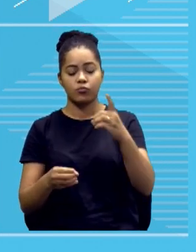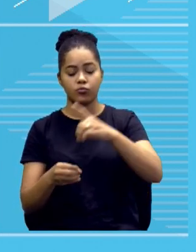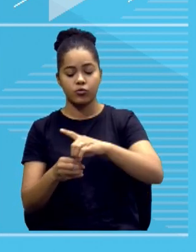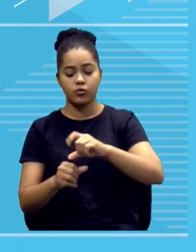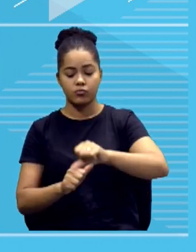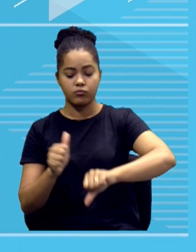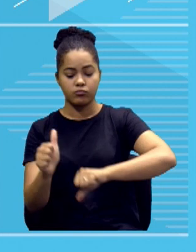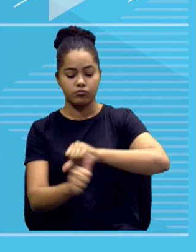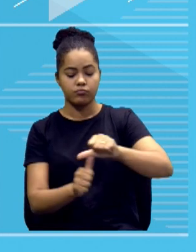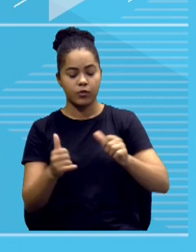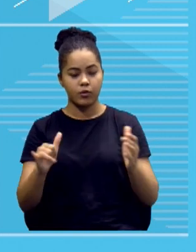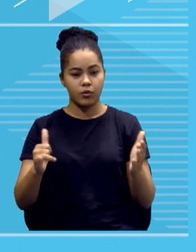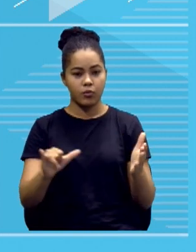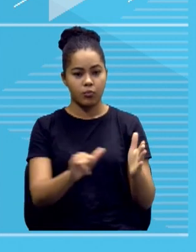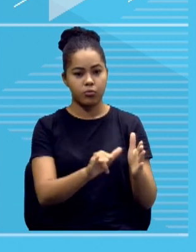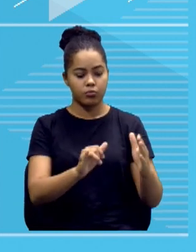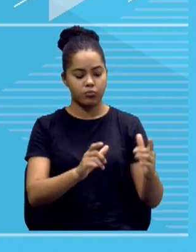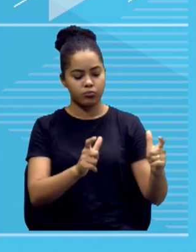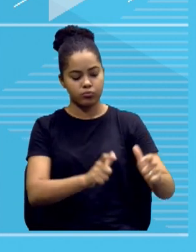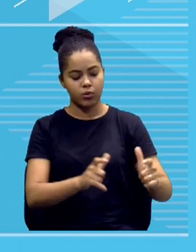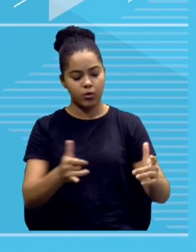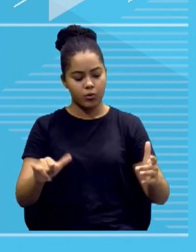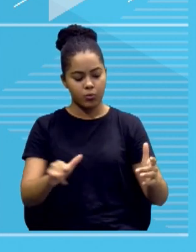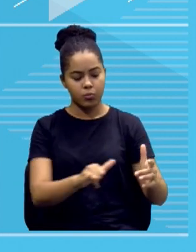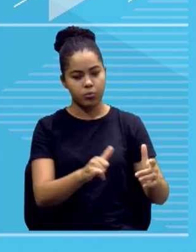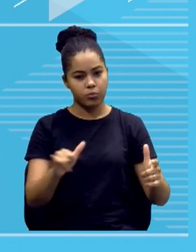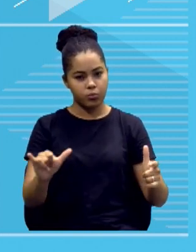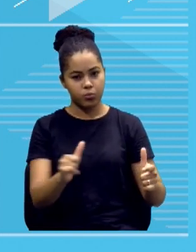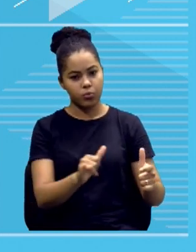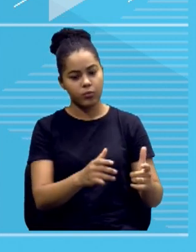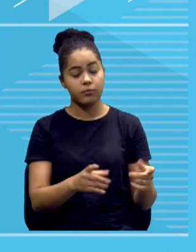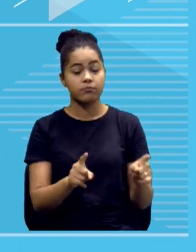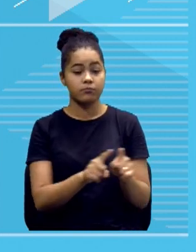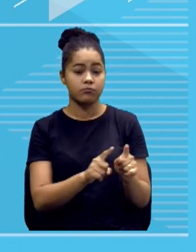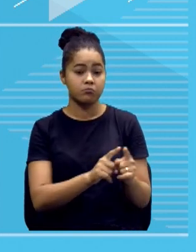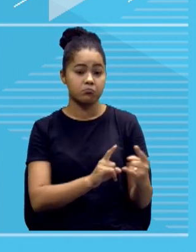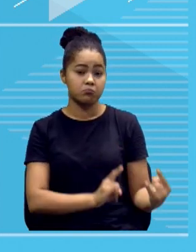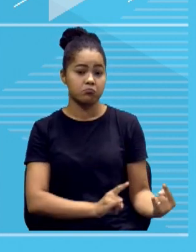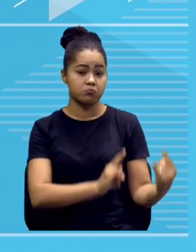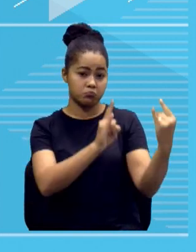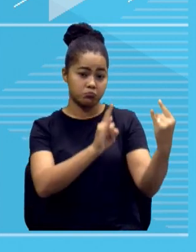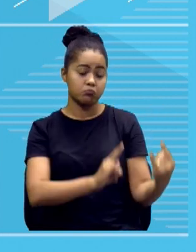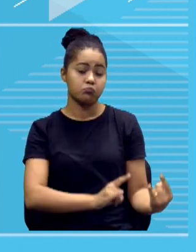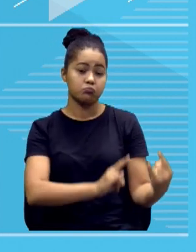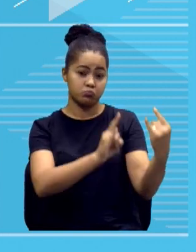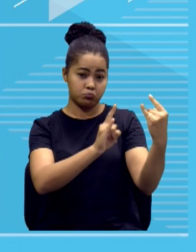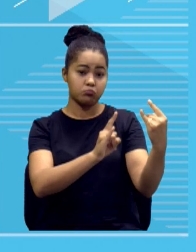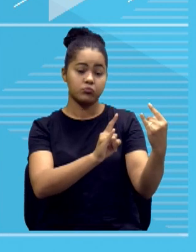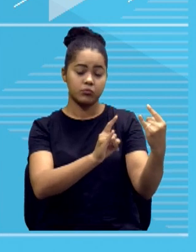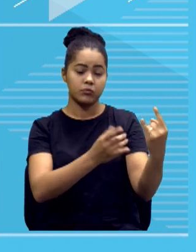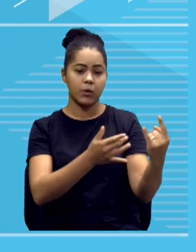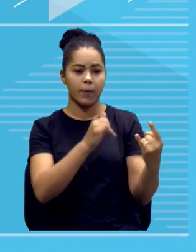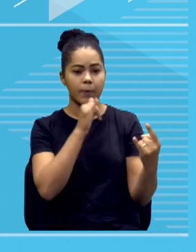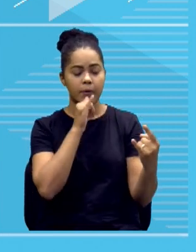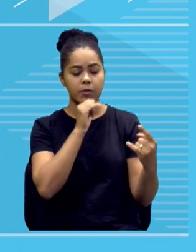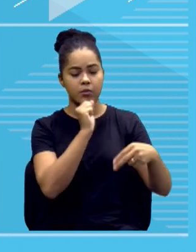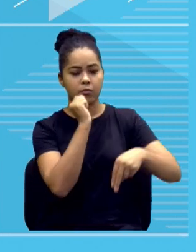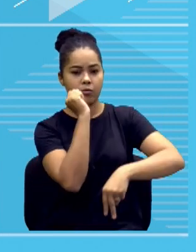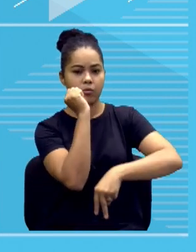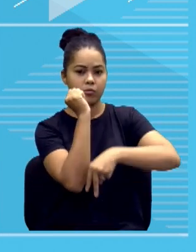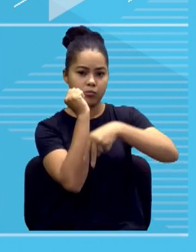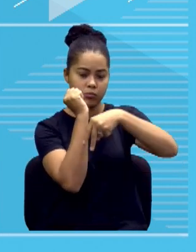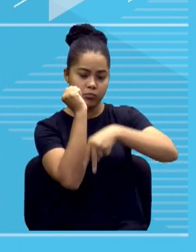transformar em energia elétrica. Muito usado também para prédios, em geral, para as áreas comuns, como elevador,